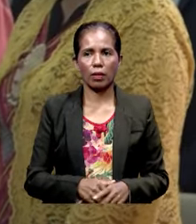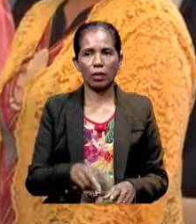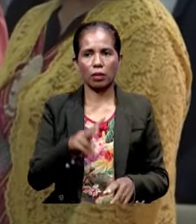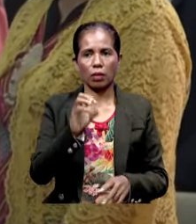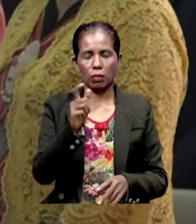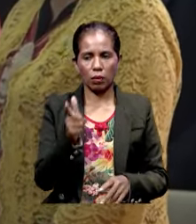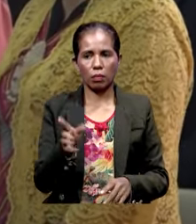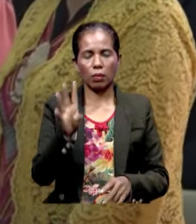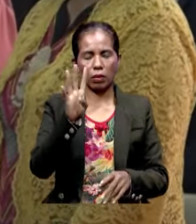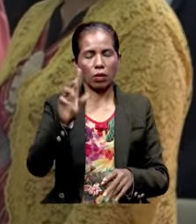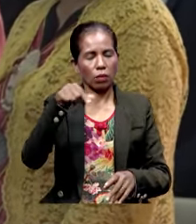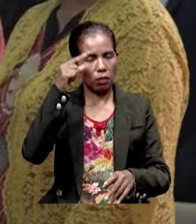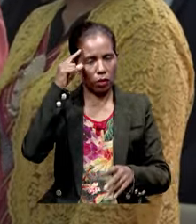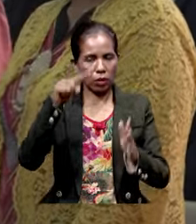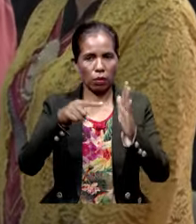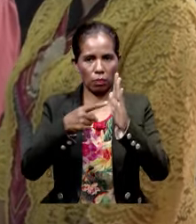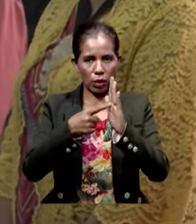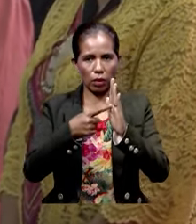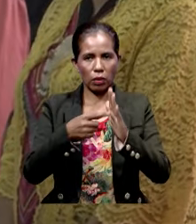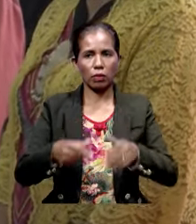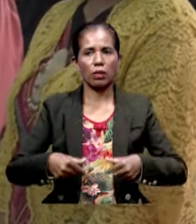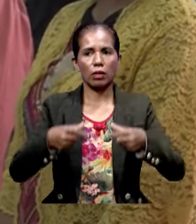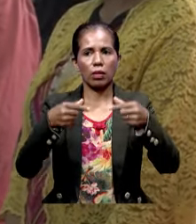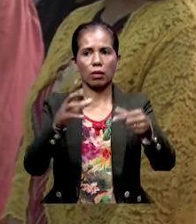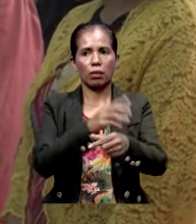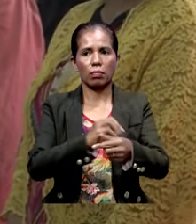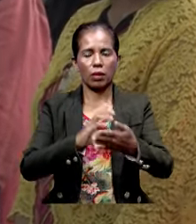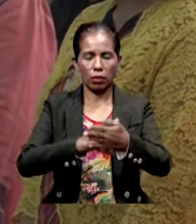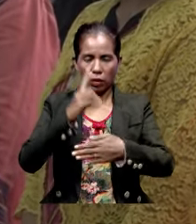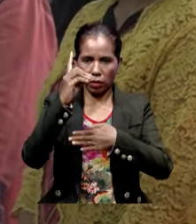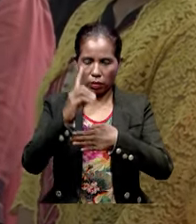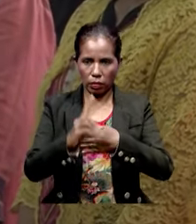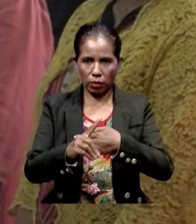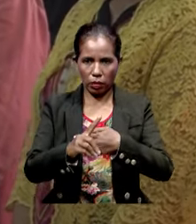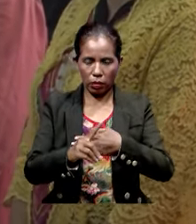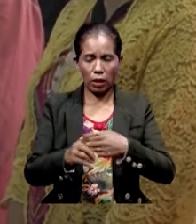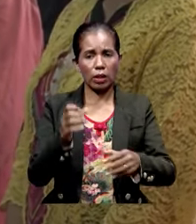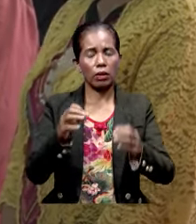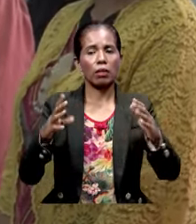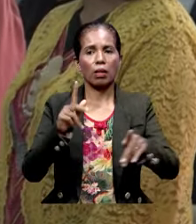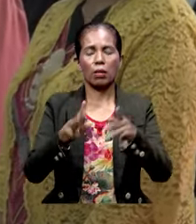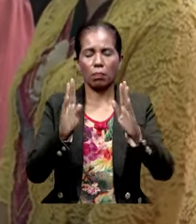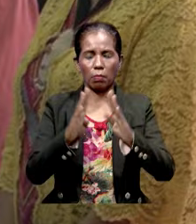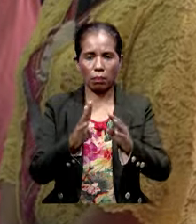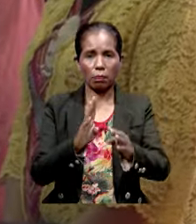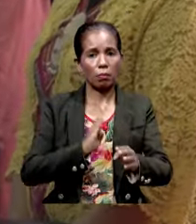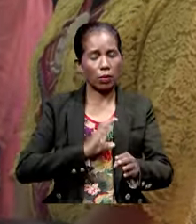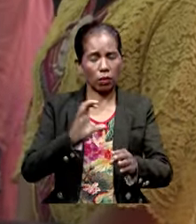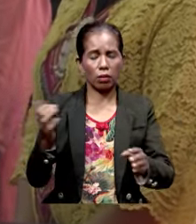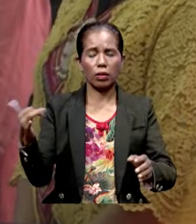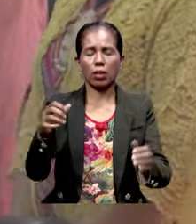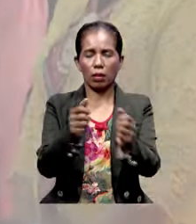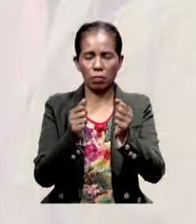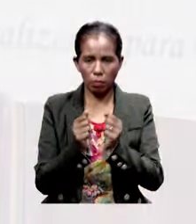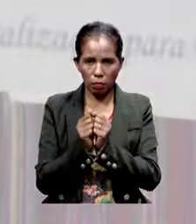2024, governo Raul Foona, capital de desenvolvimento Sebaucau Ansira Hamuto, o fundo